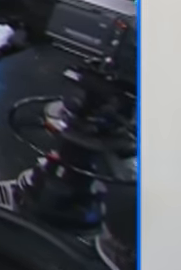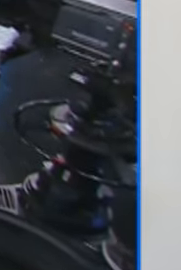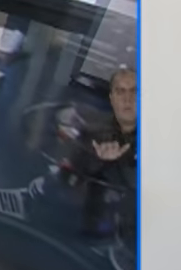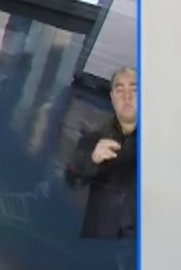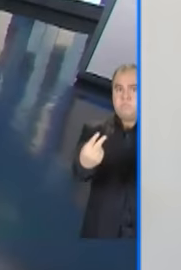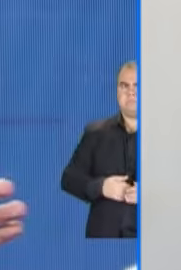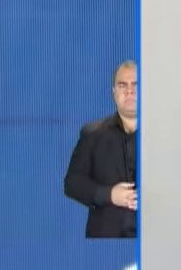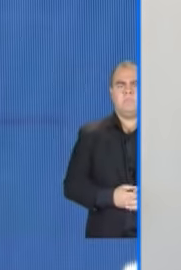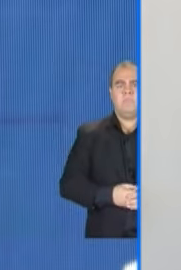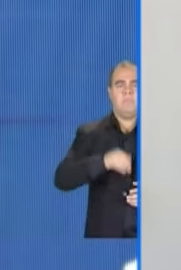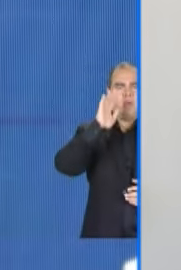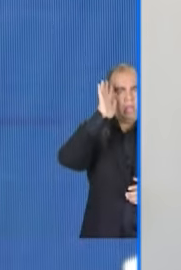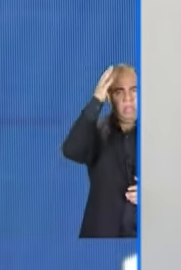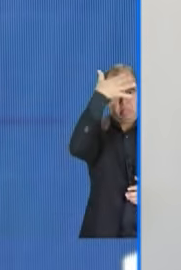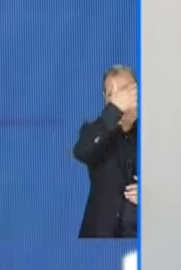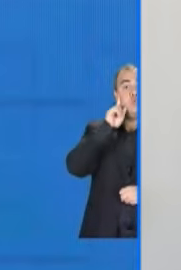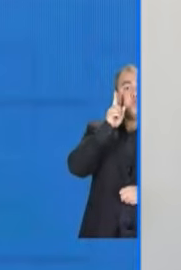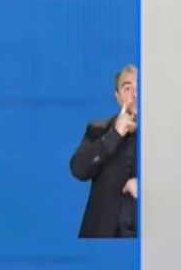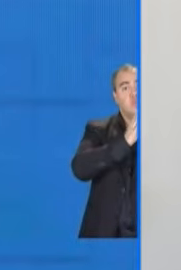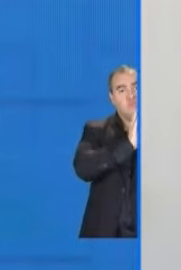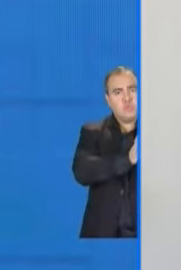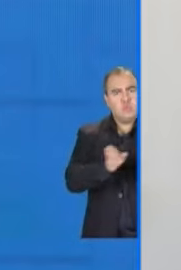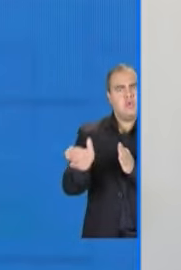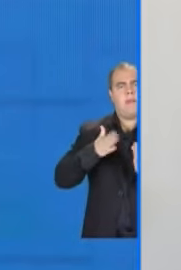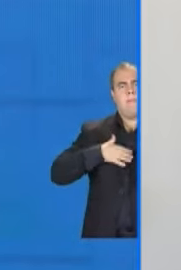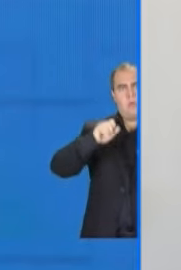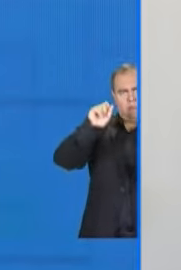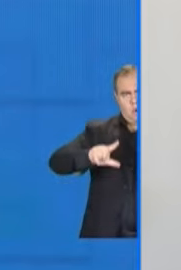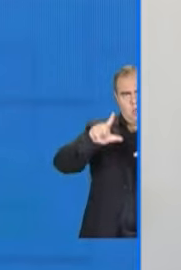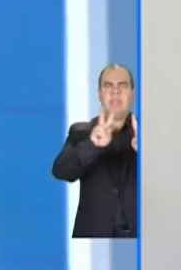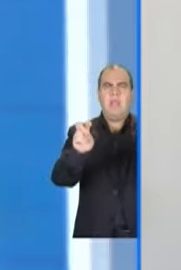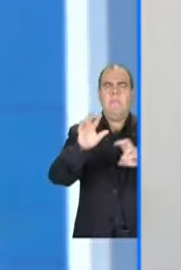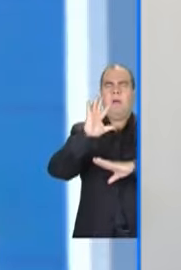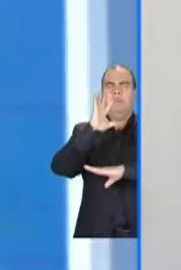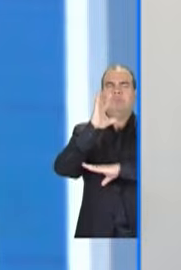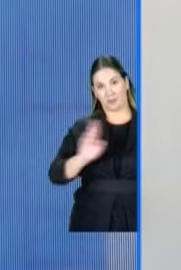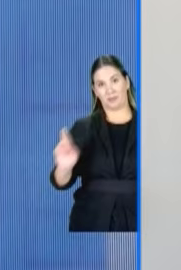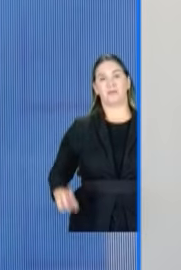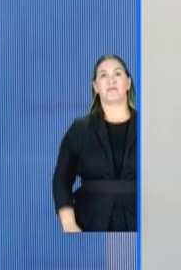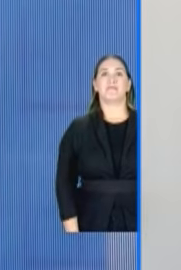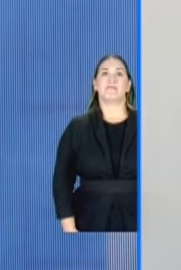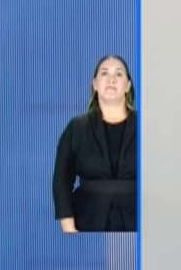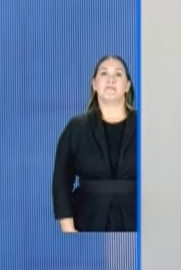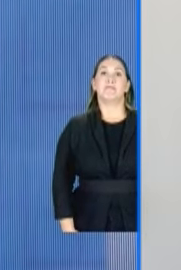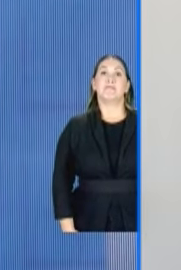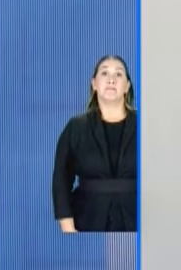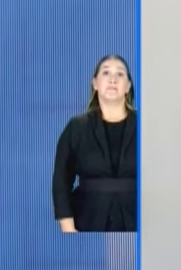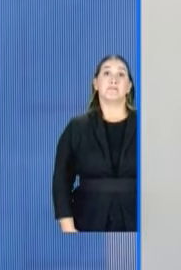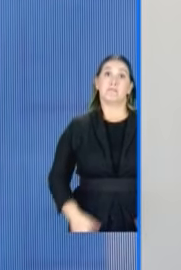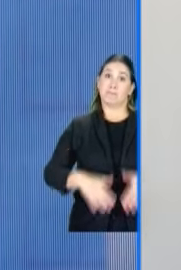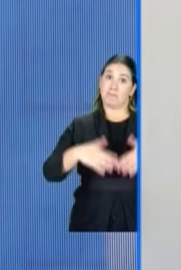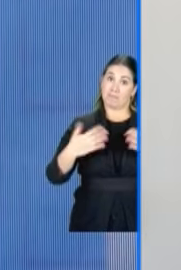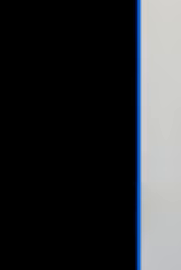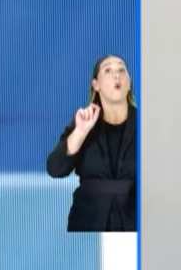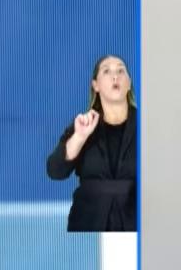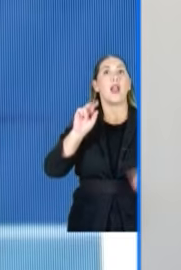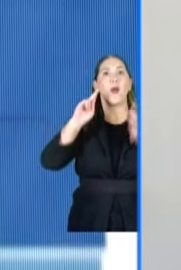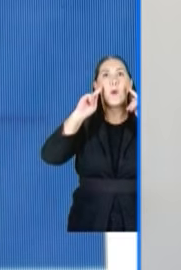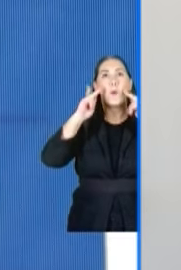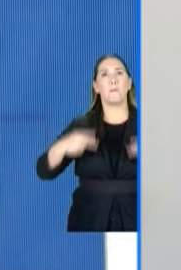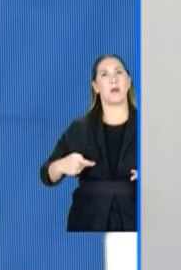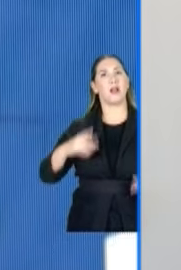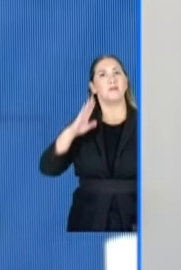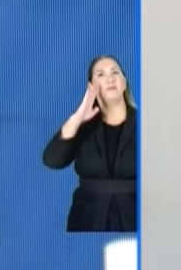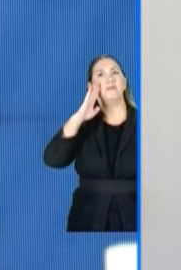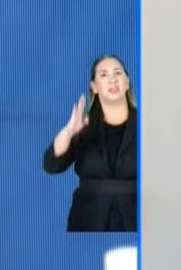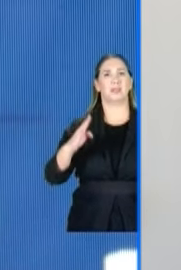é quase ele contra ele mesmo, né? Ele e a rejeição dele. No caso do Boulos, a rejeição também é